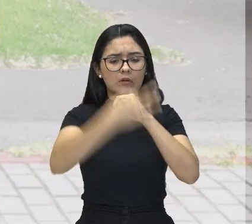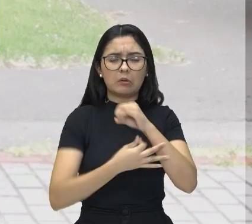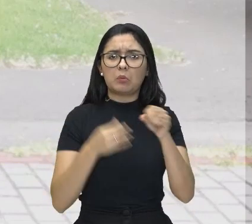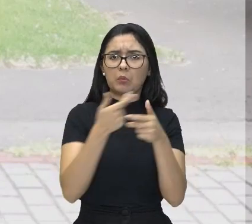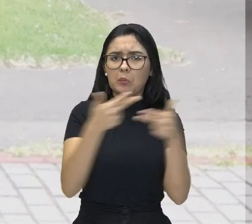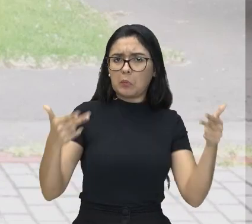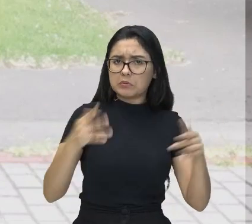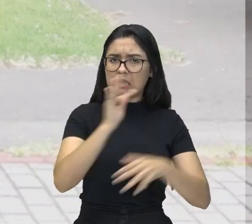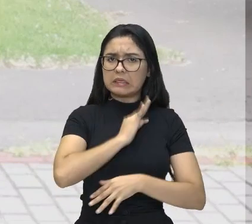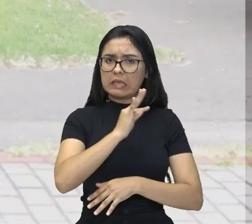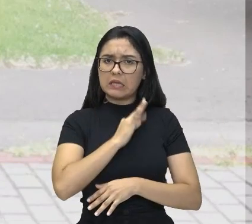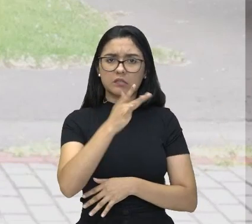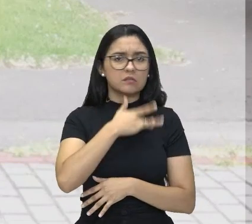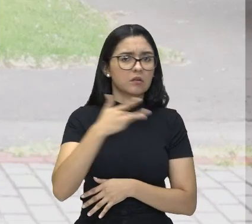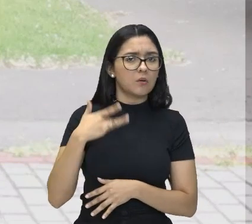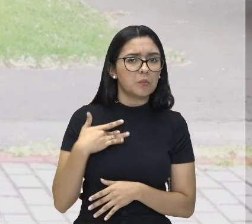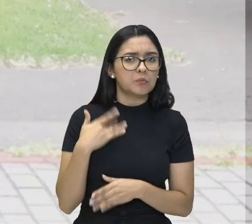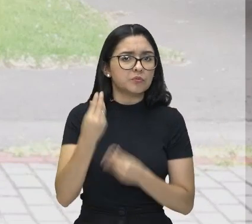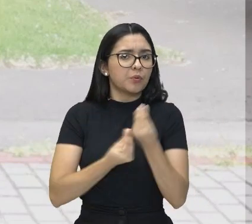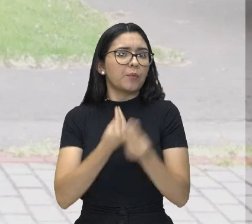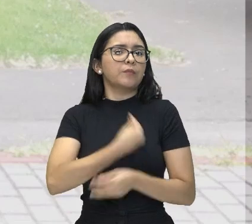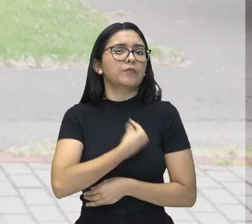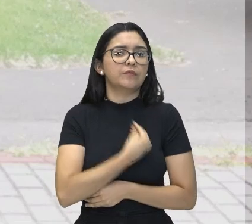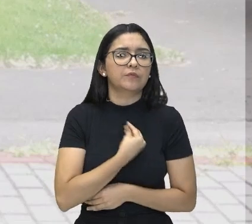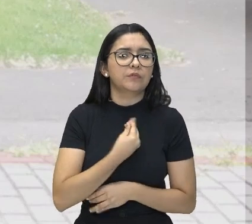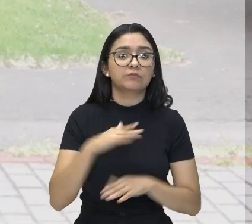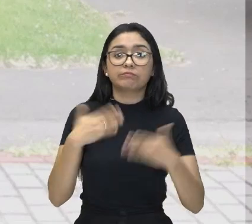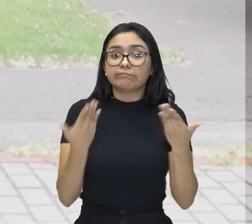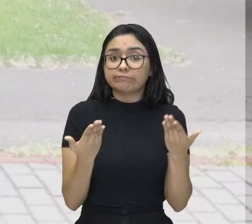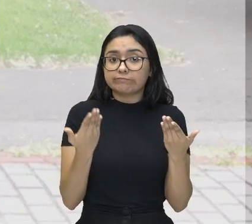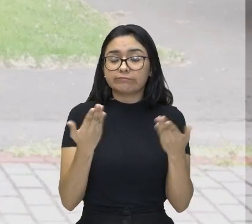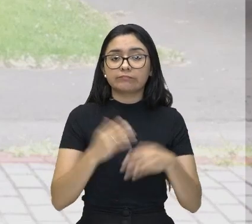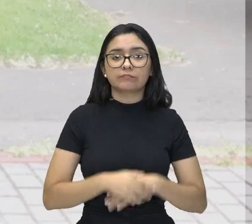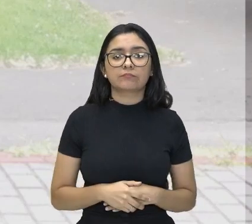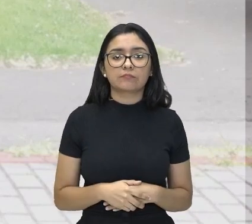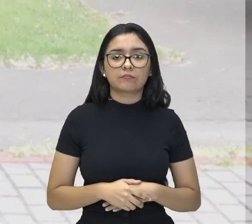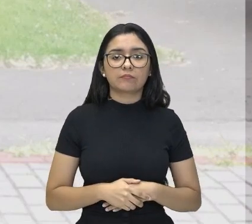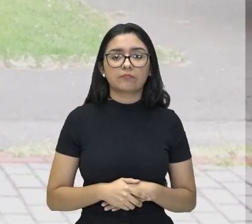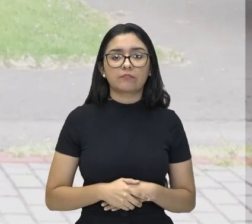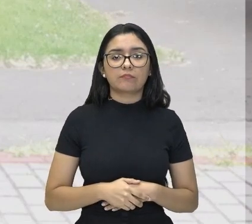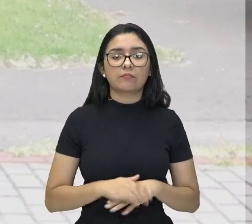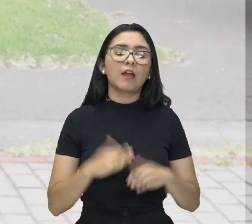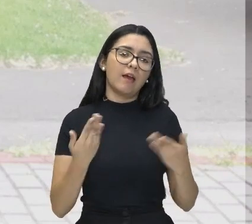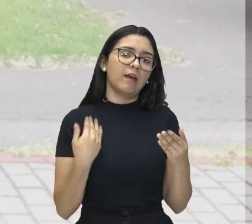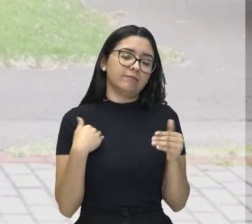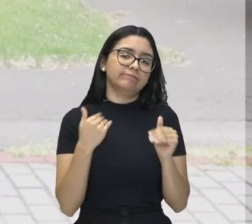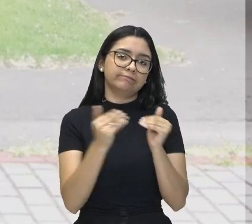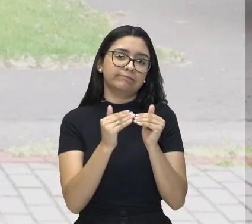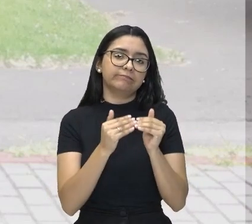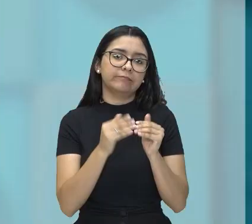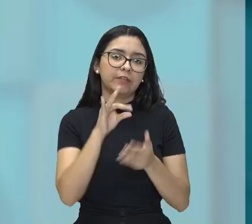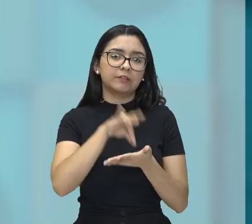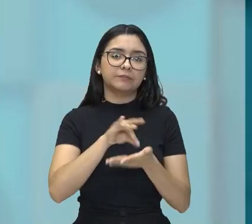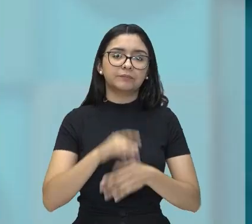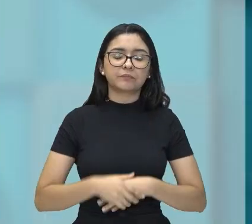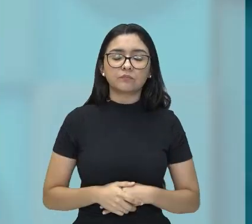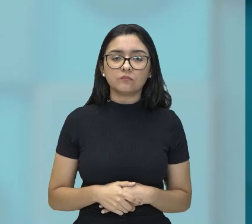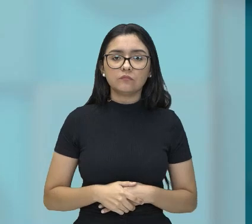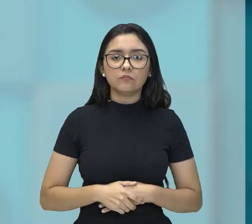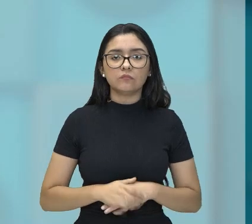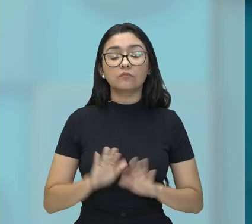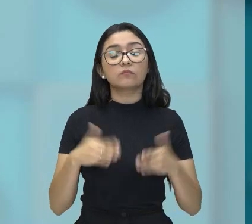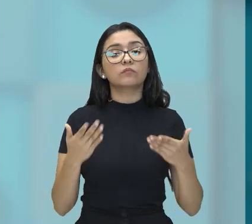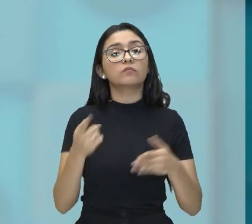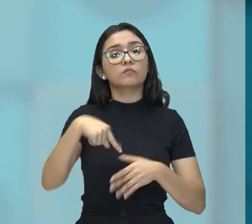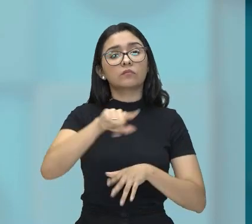técnicas, questões de saúde, questões de sobrevivência, tudo isso, Sei. Faz sentido. Muito